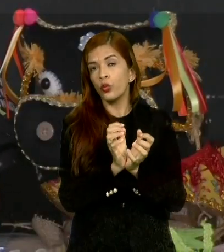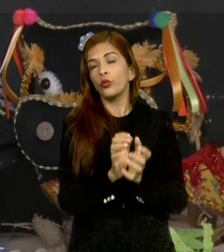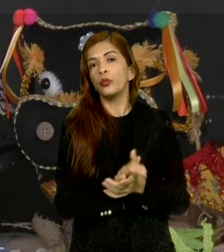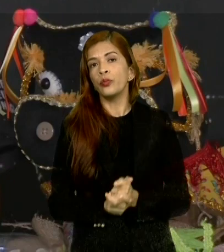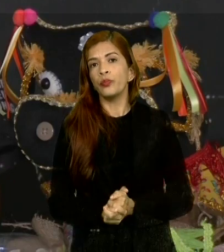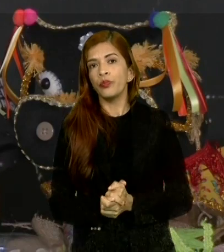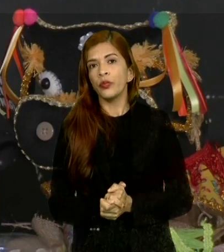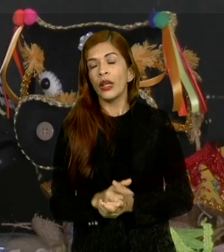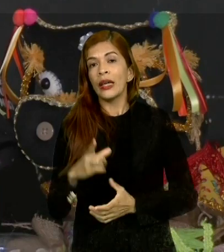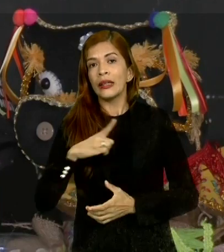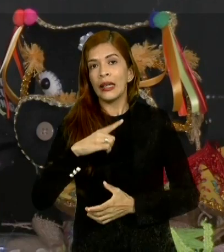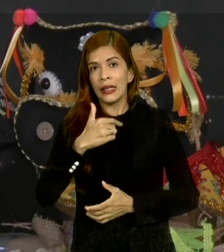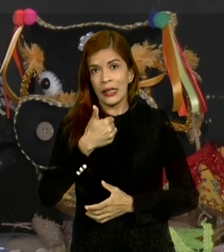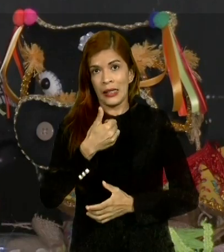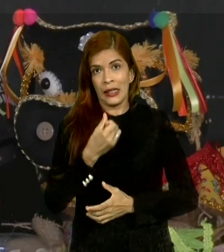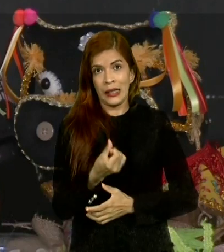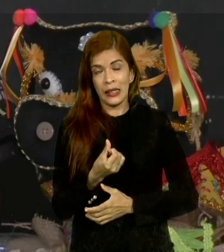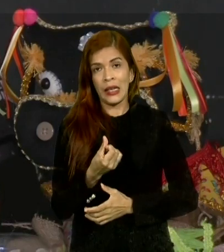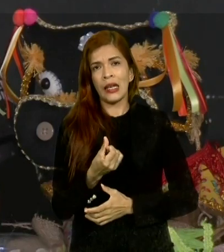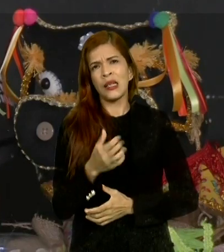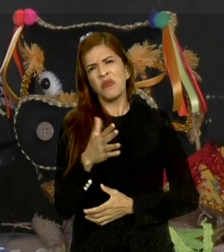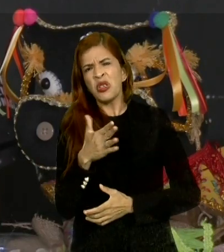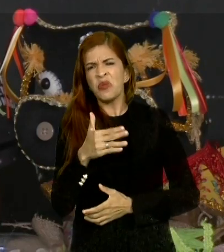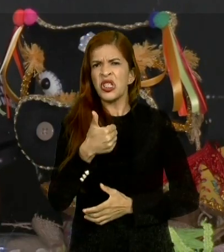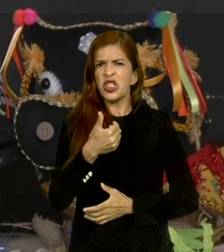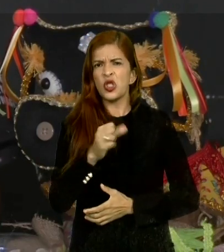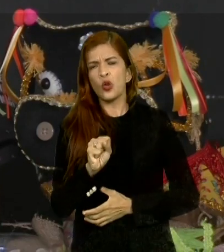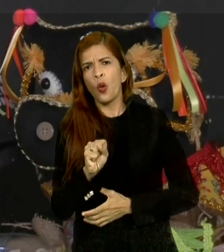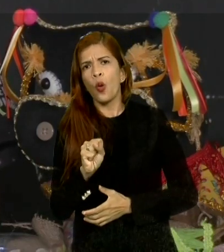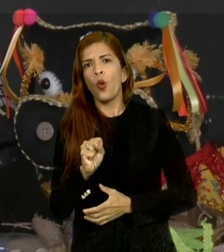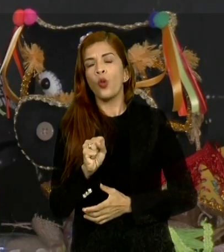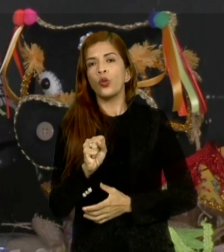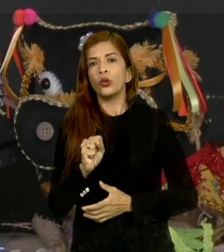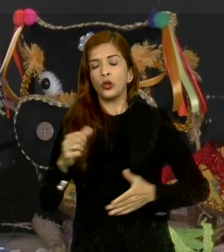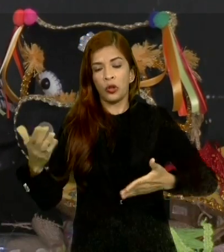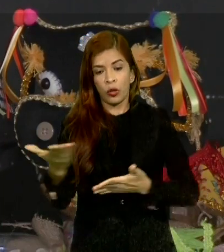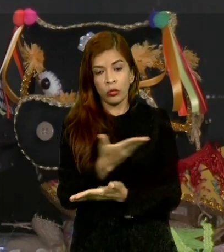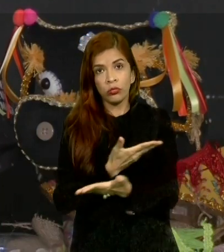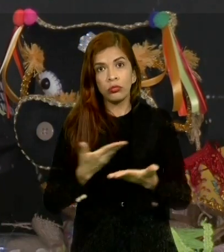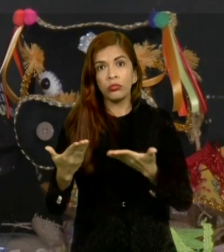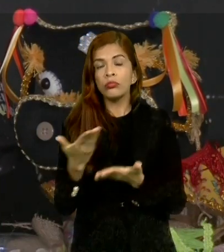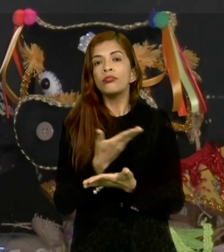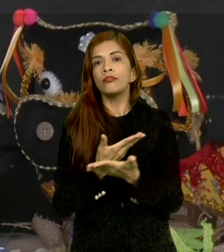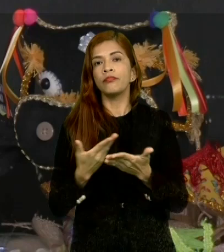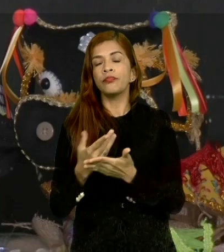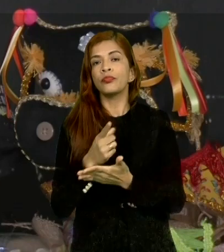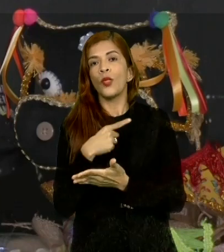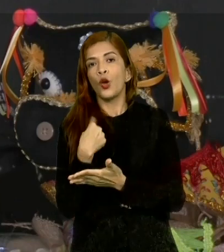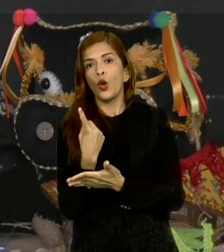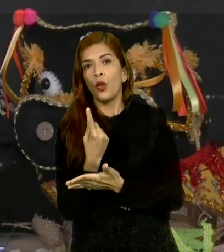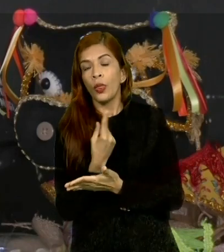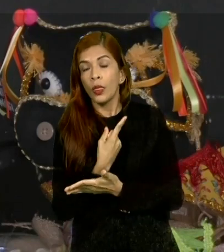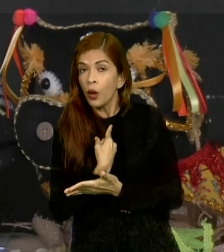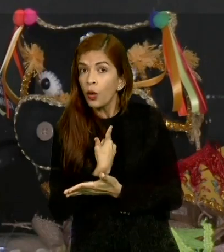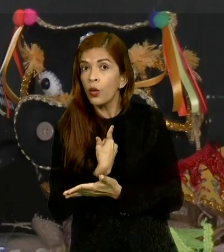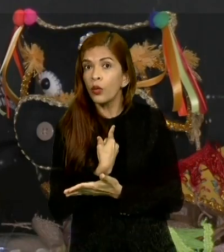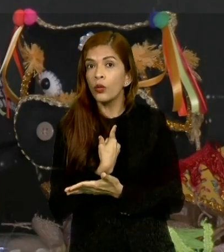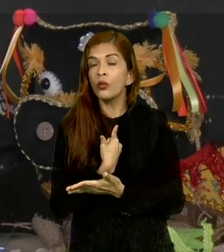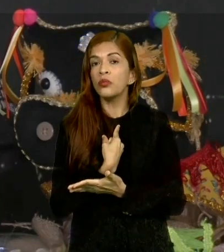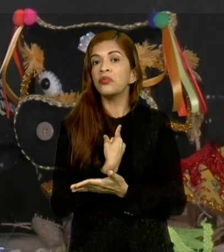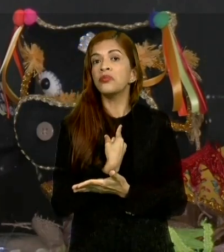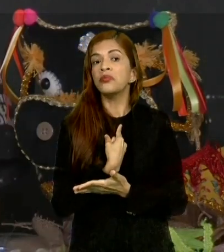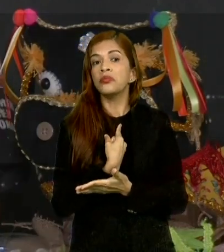média, 16 a 18 artesãos, trabalhamos no sistema colaborativo, onde nós custeamos toda a